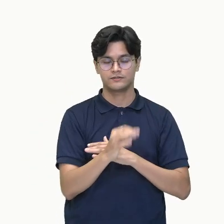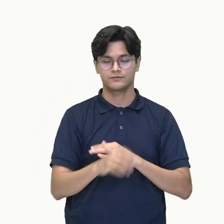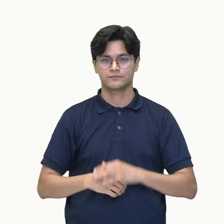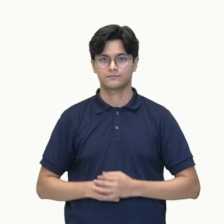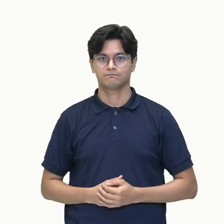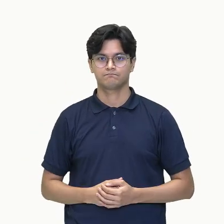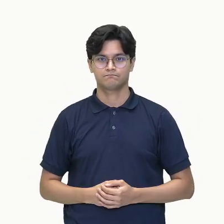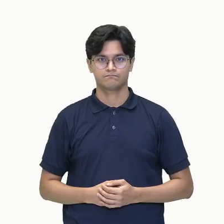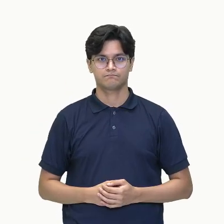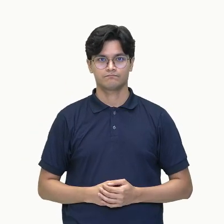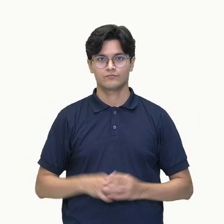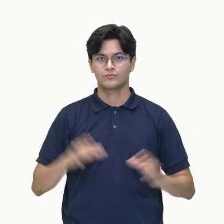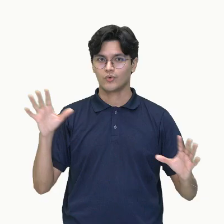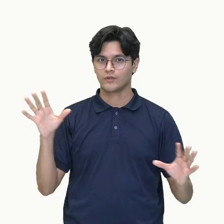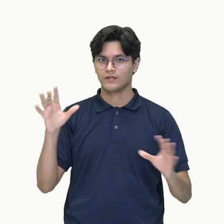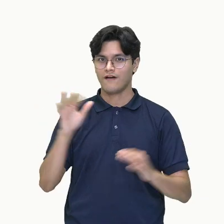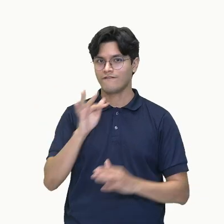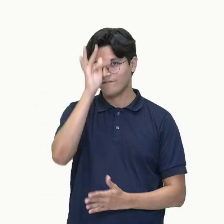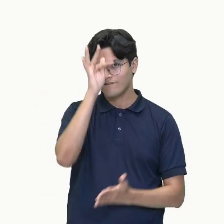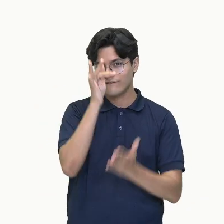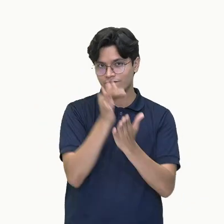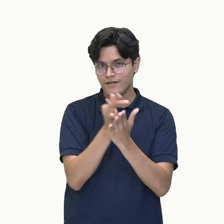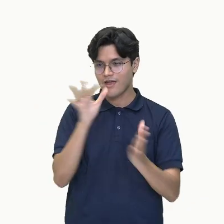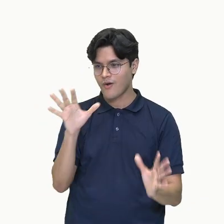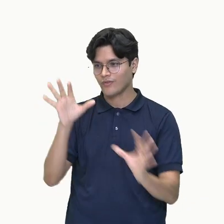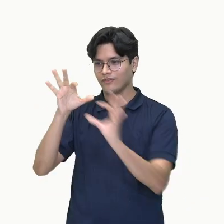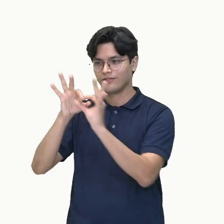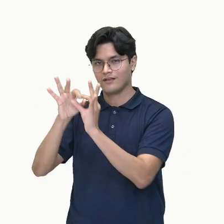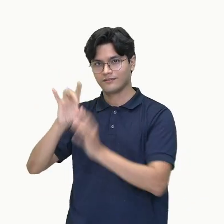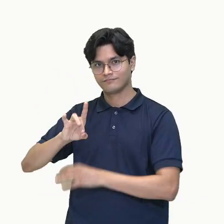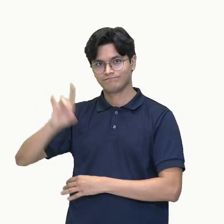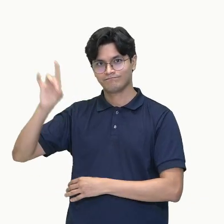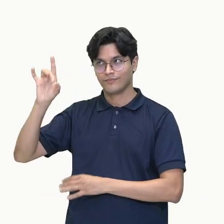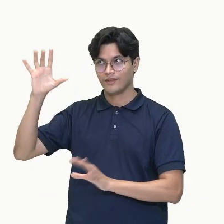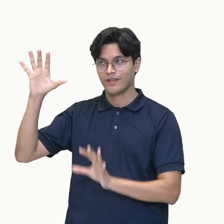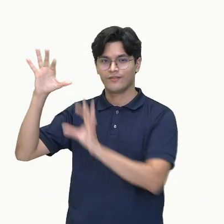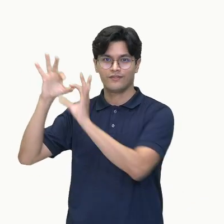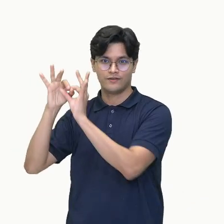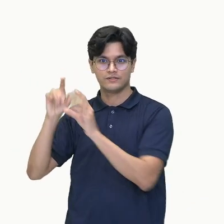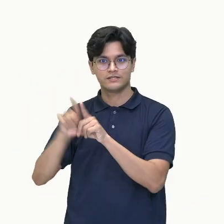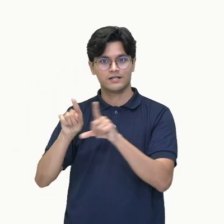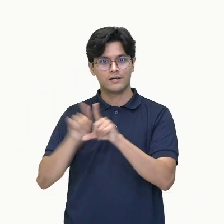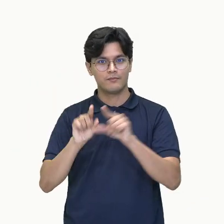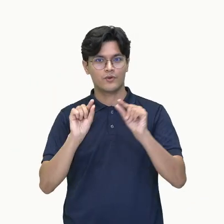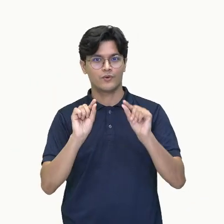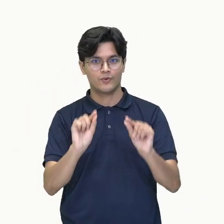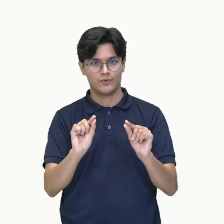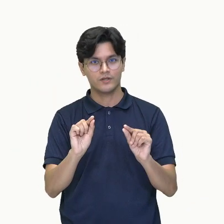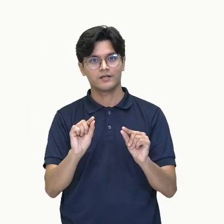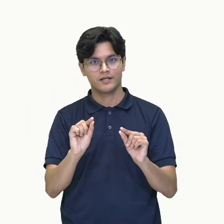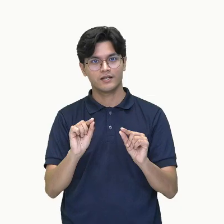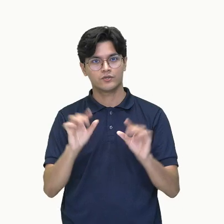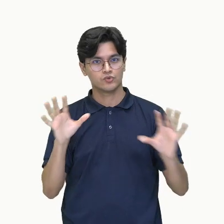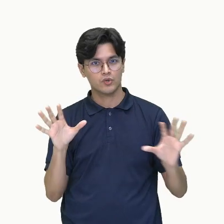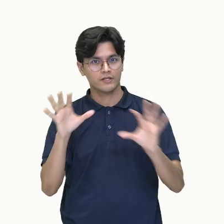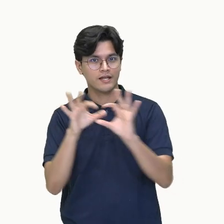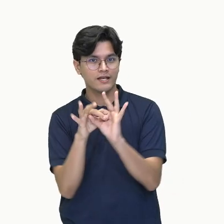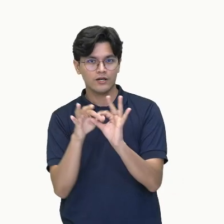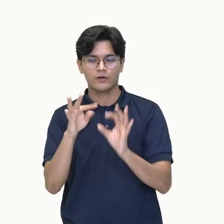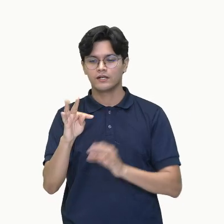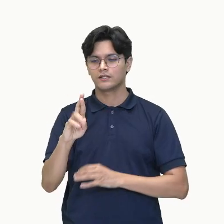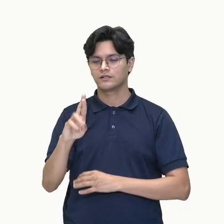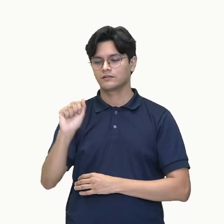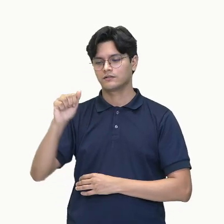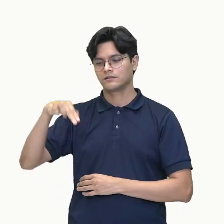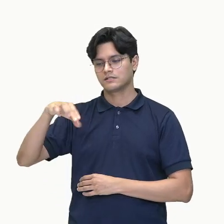a Deus, que nos conecta ao transcendente, né? Na